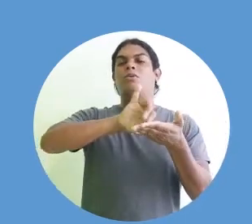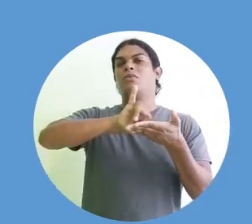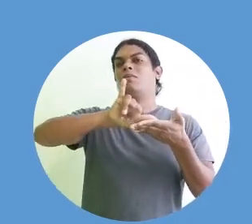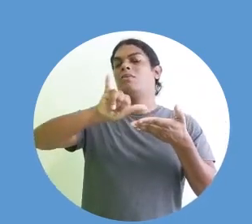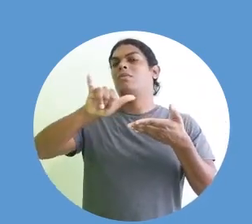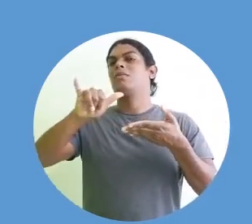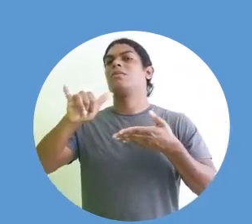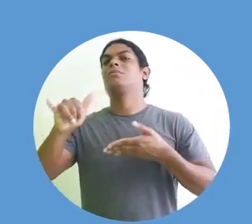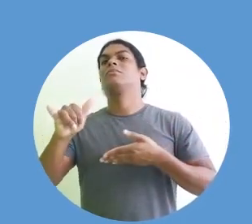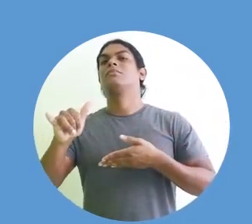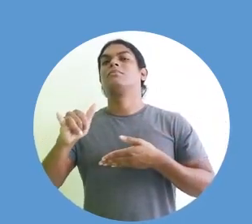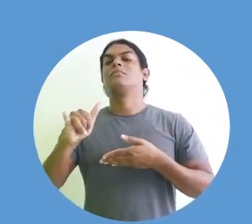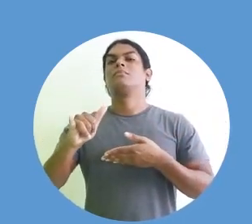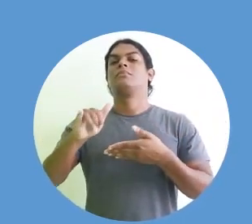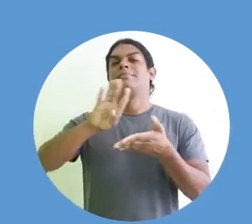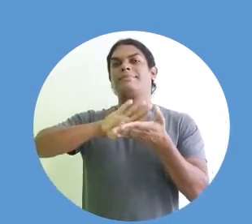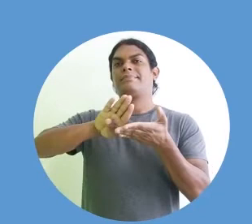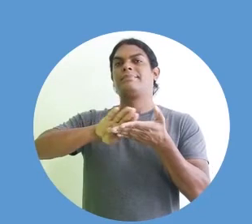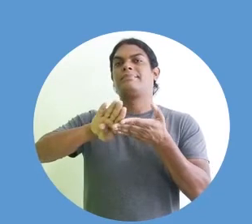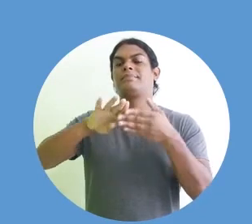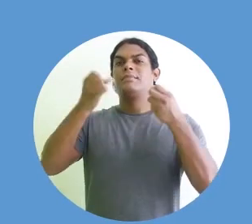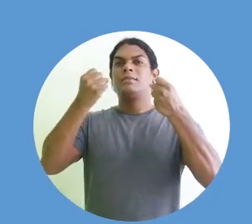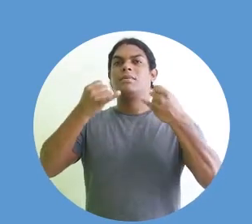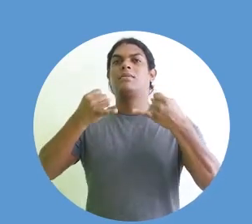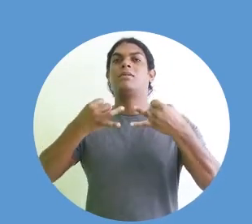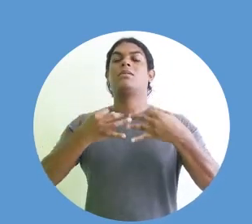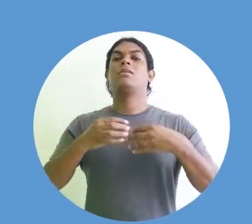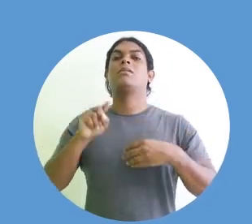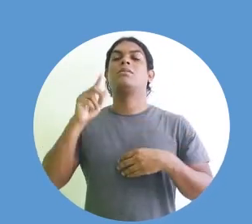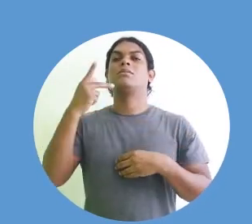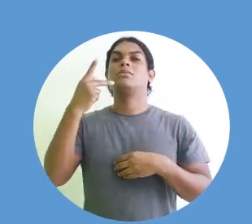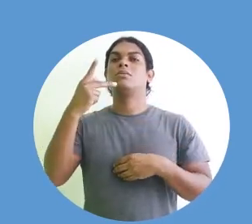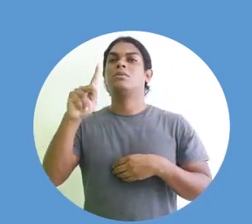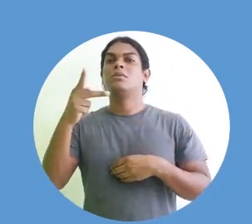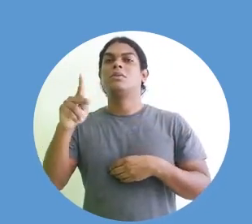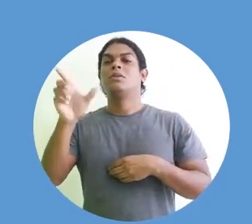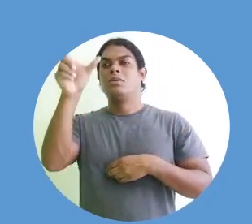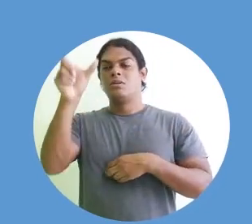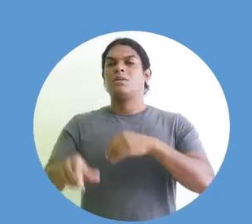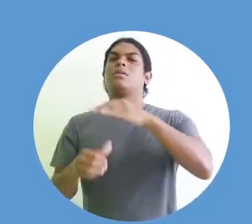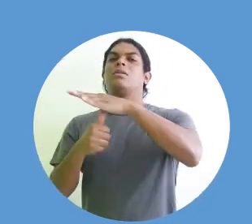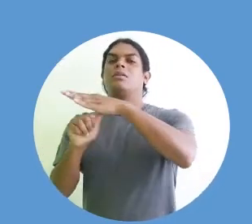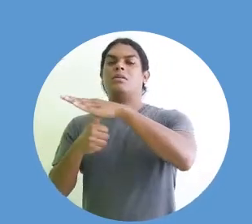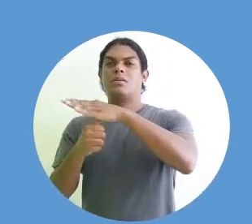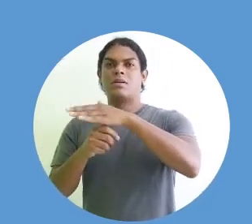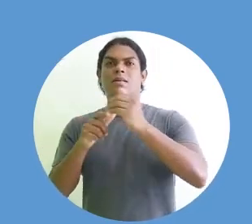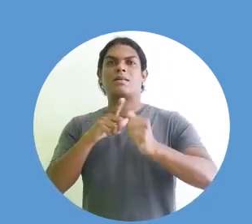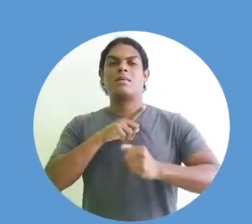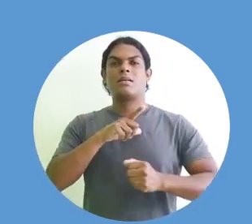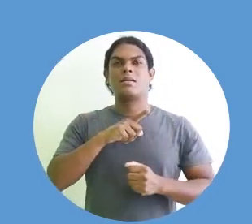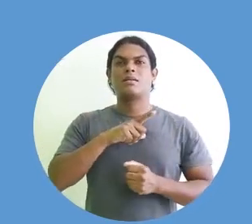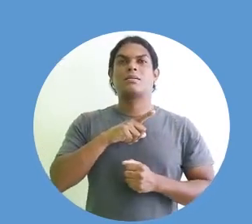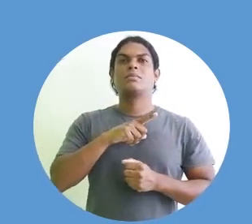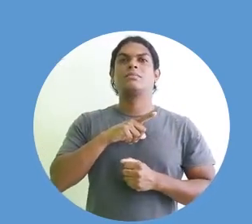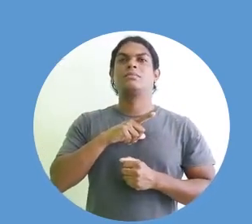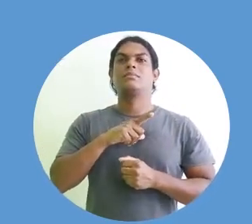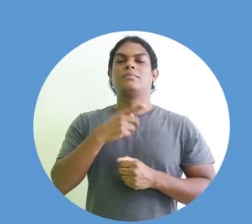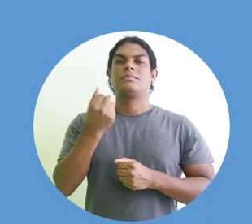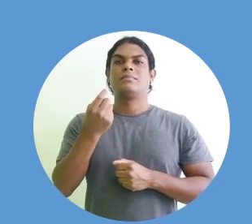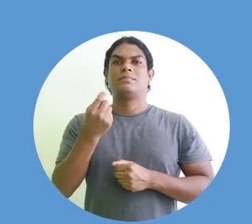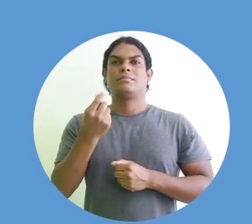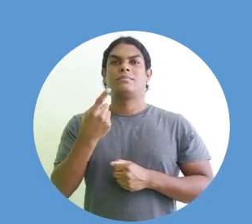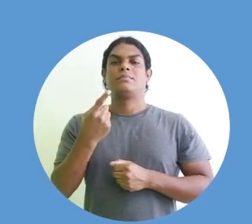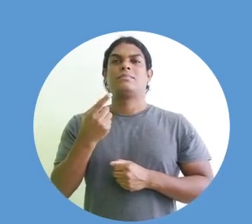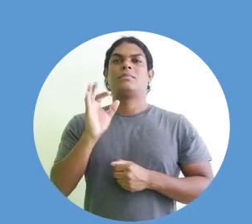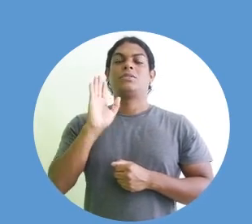o banco do exportador dizendo, olha, teu cliente tem aqui um determinado crédito a receber, que só